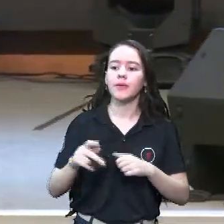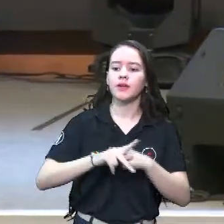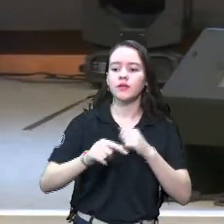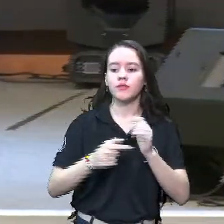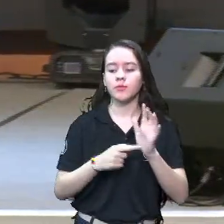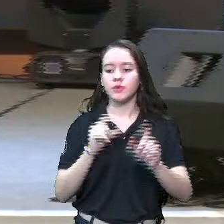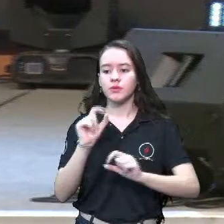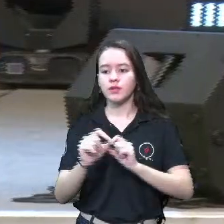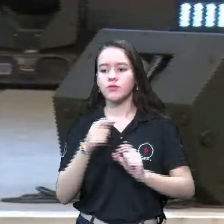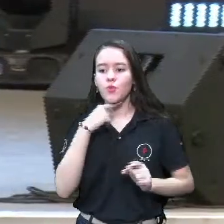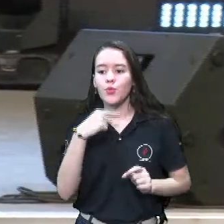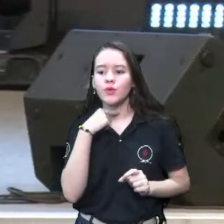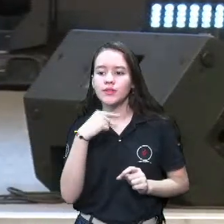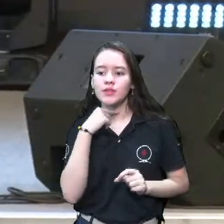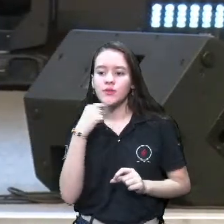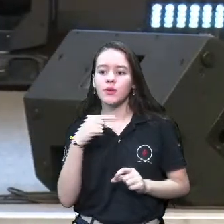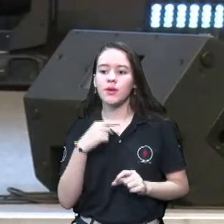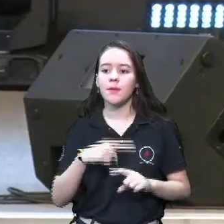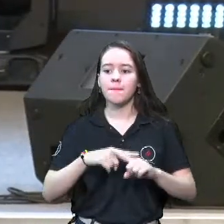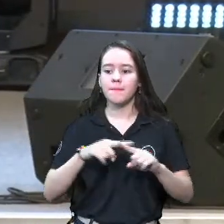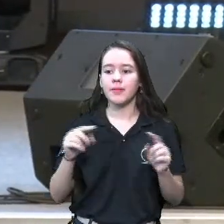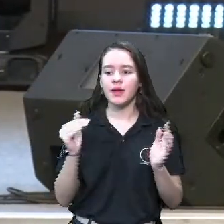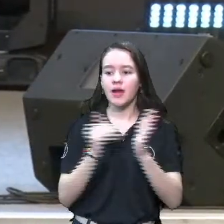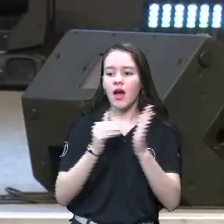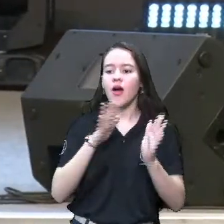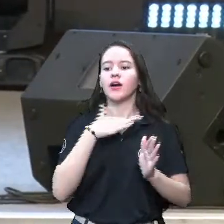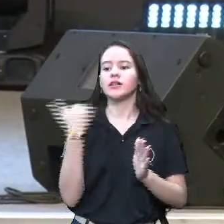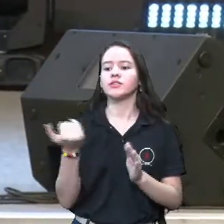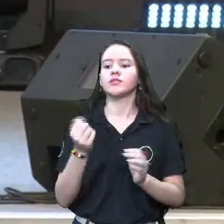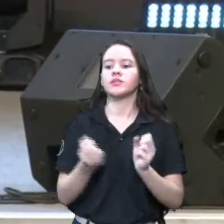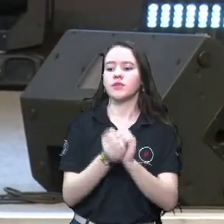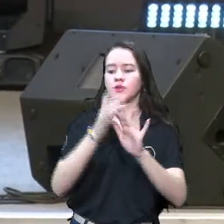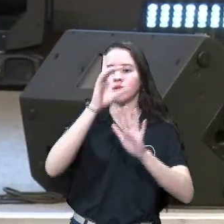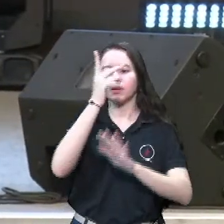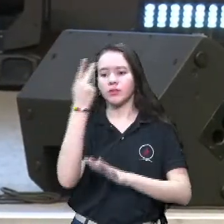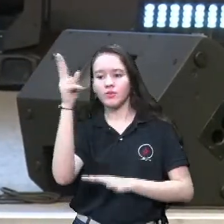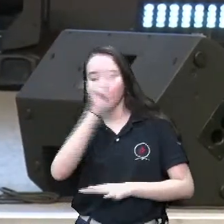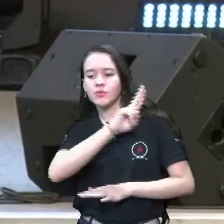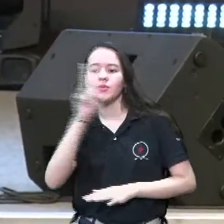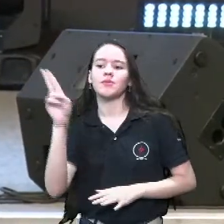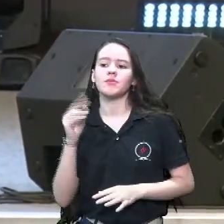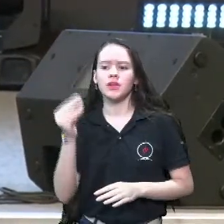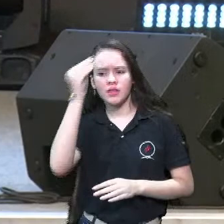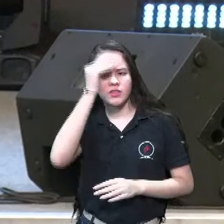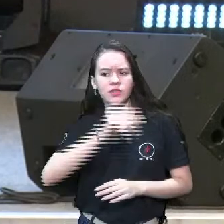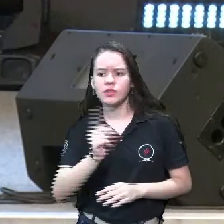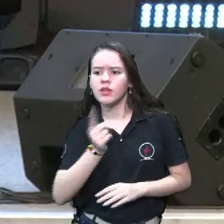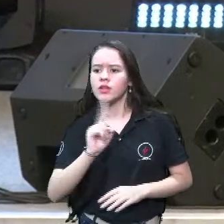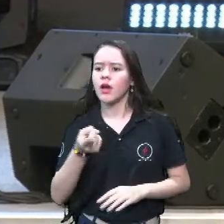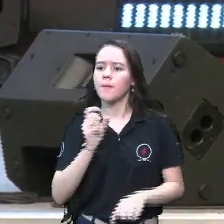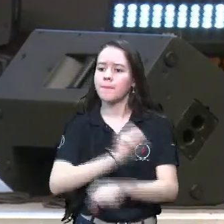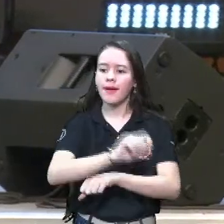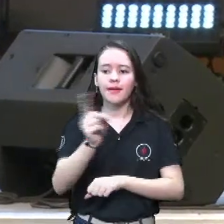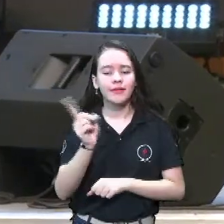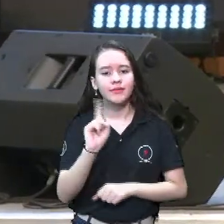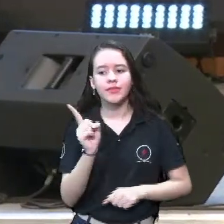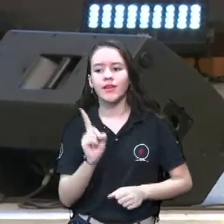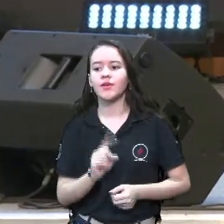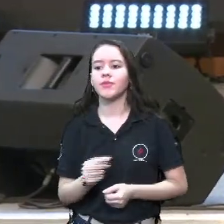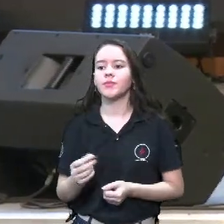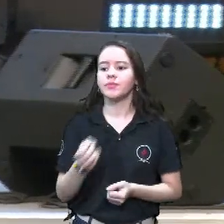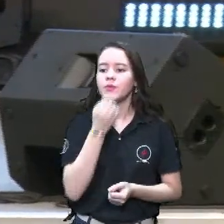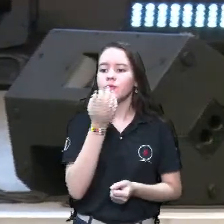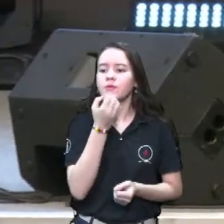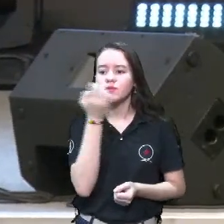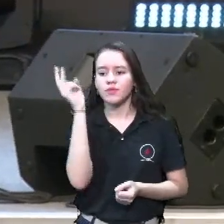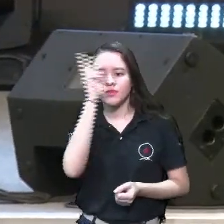consigo, mas até a minha morte vai glorificar o teu nome. Entenda, não desista, não pare. O que você fez não conta a tua história. É o que você